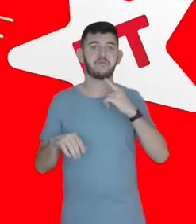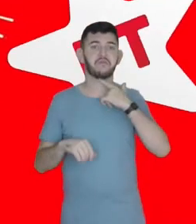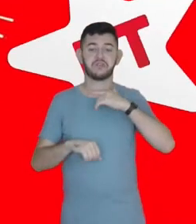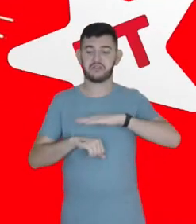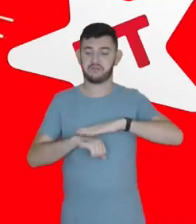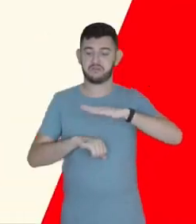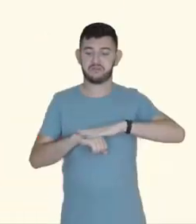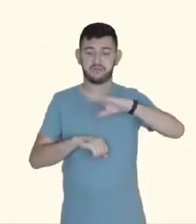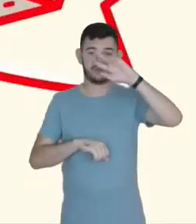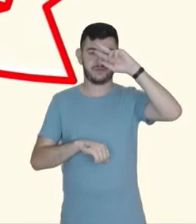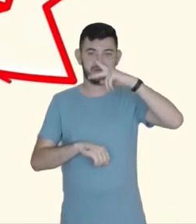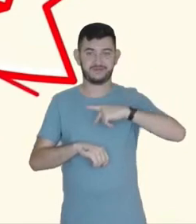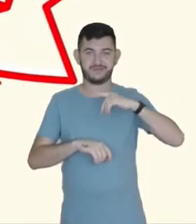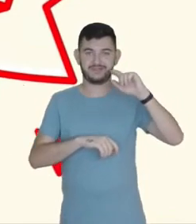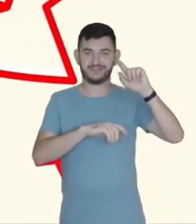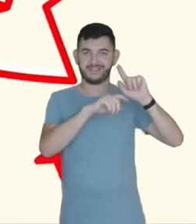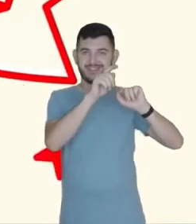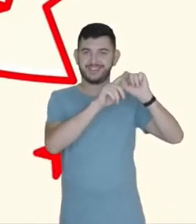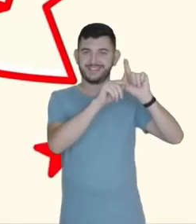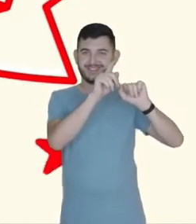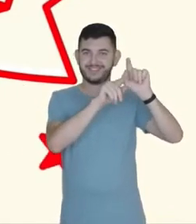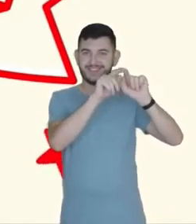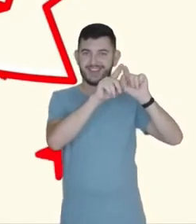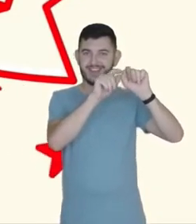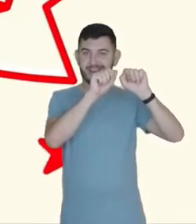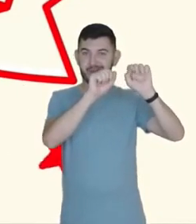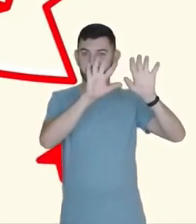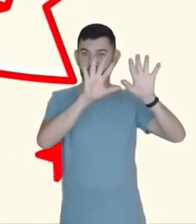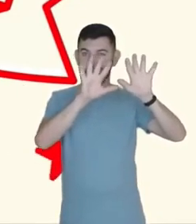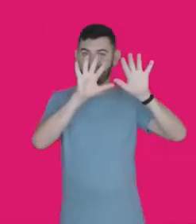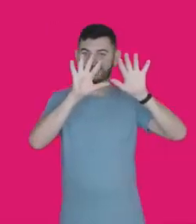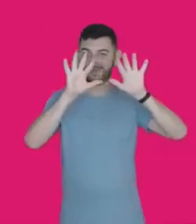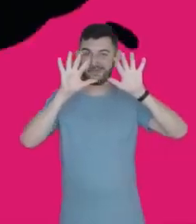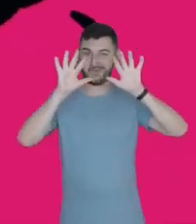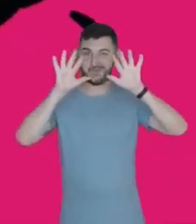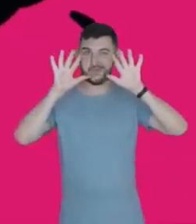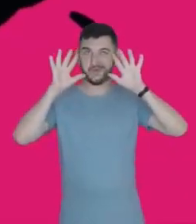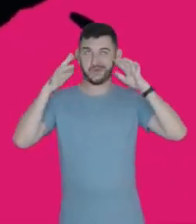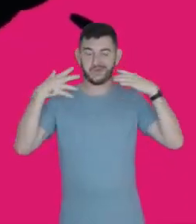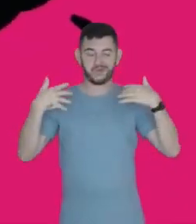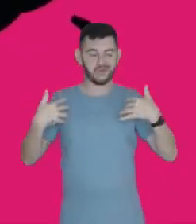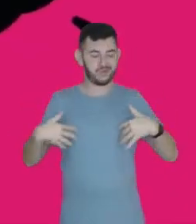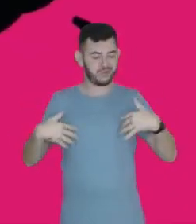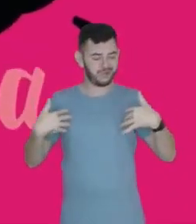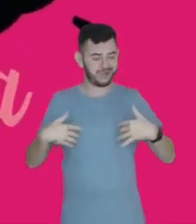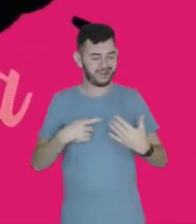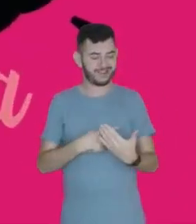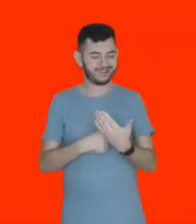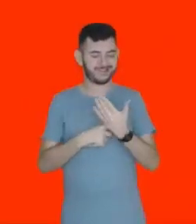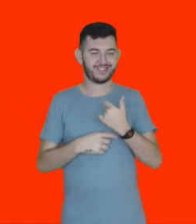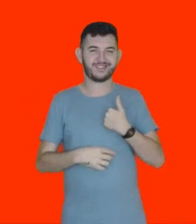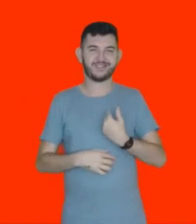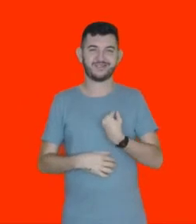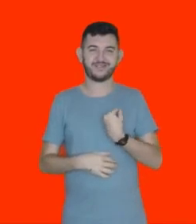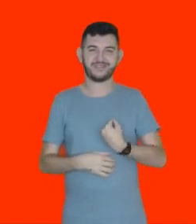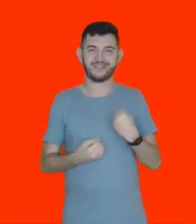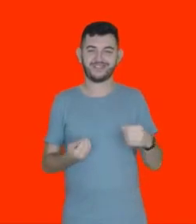ainda brilha, ela é quem vai me guiar. Ser guerreira é minha